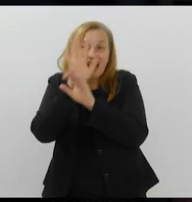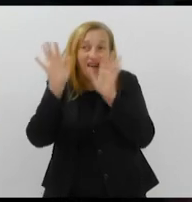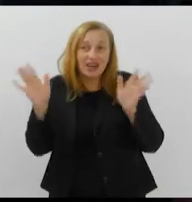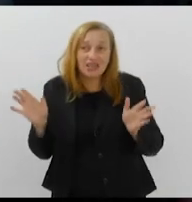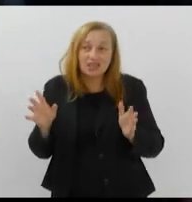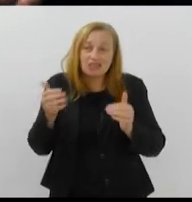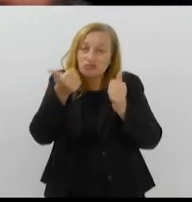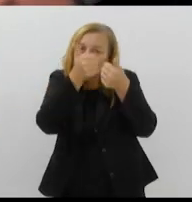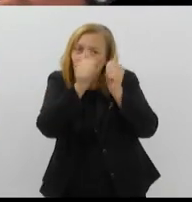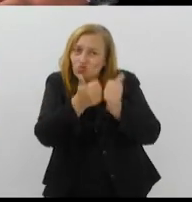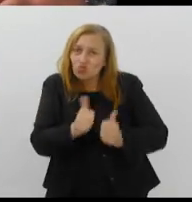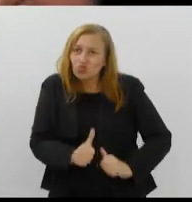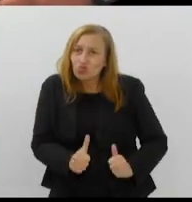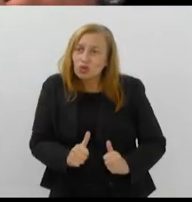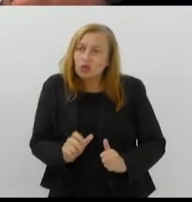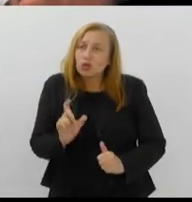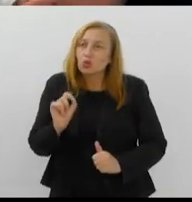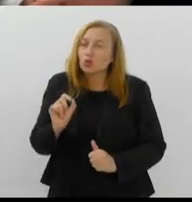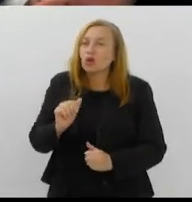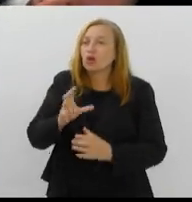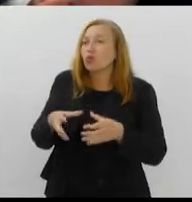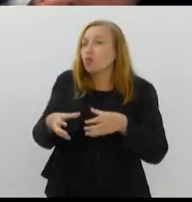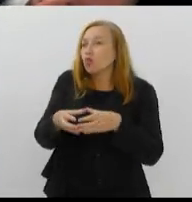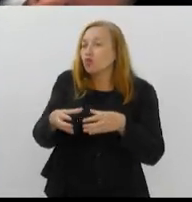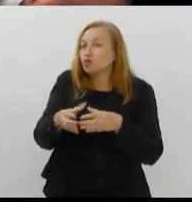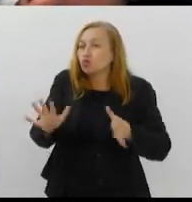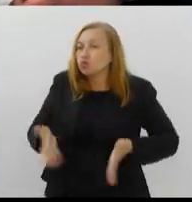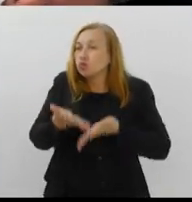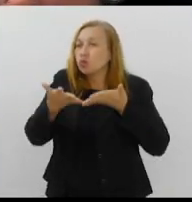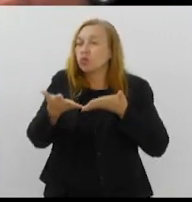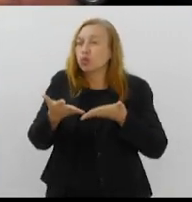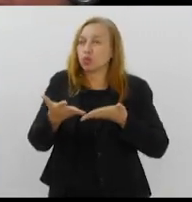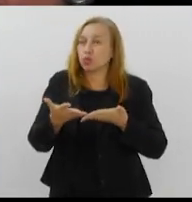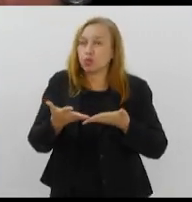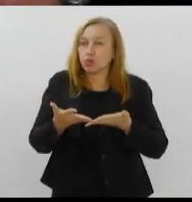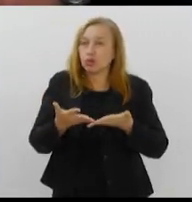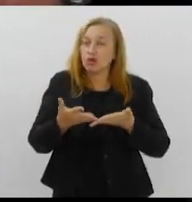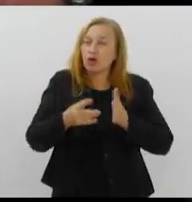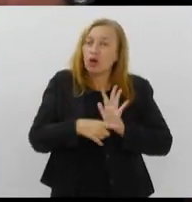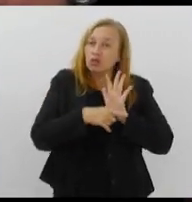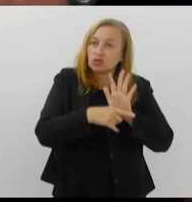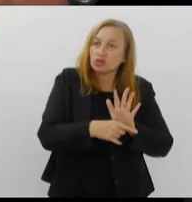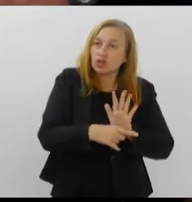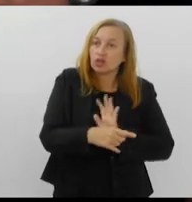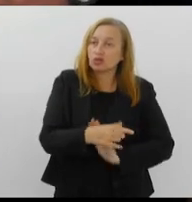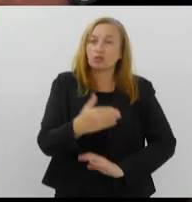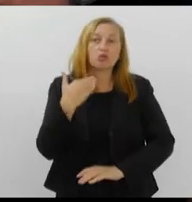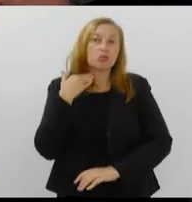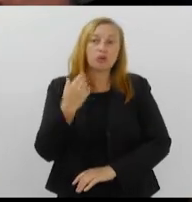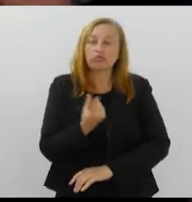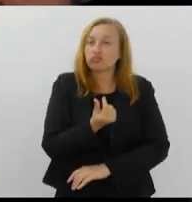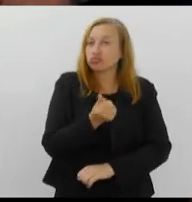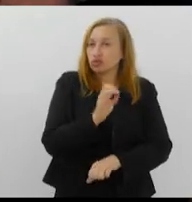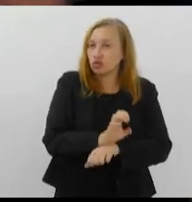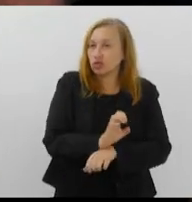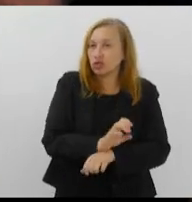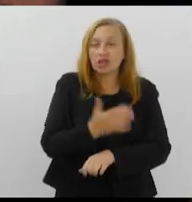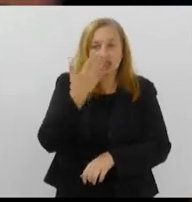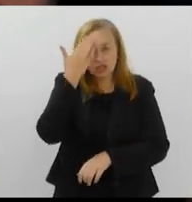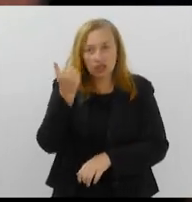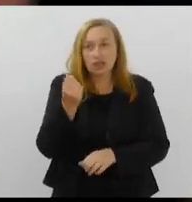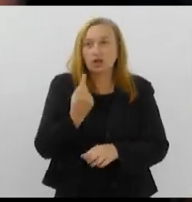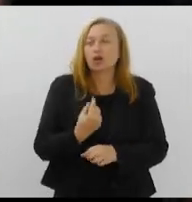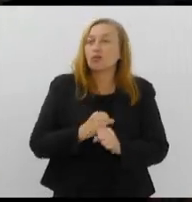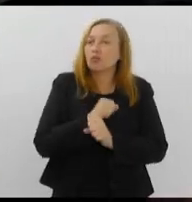avaliação sinérgica do que o conjunto desses incentivos estão propiciando para o Caixa do Estado. E o que a gente sabe é que já são, por